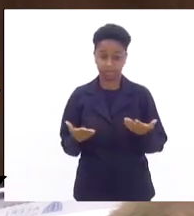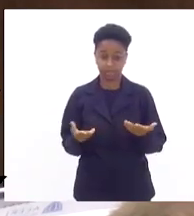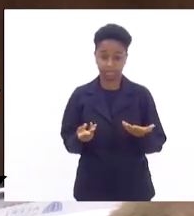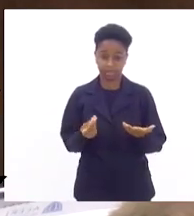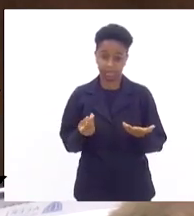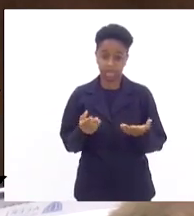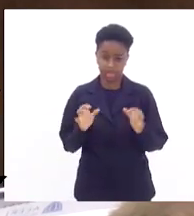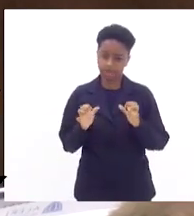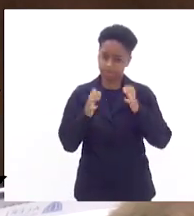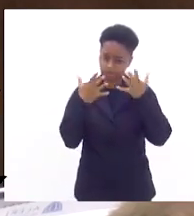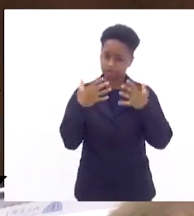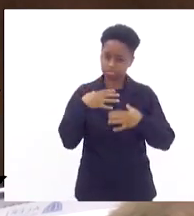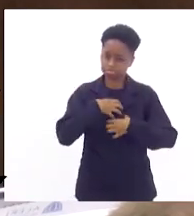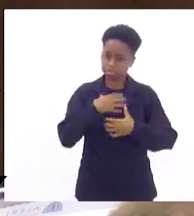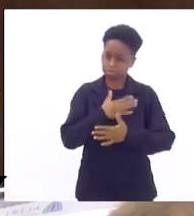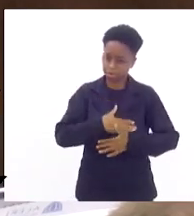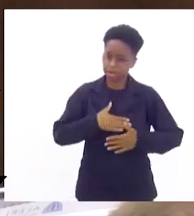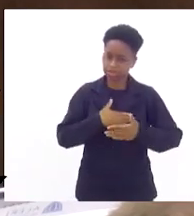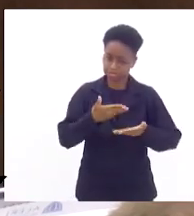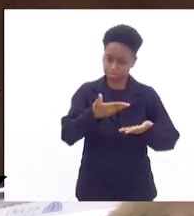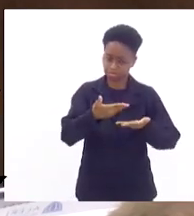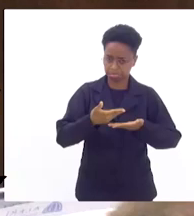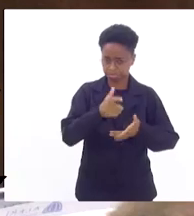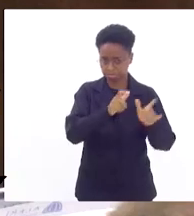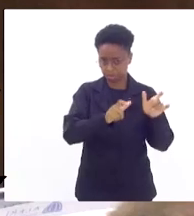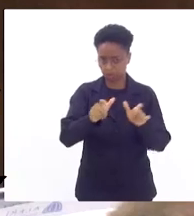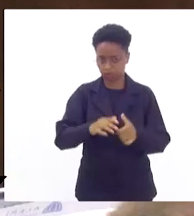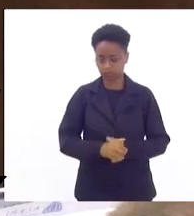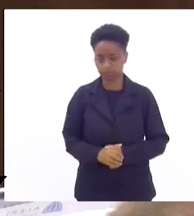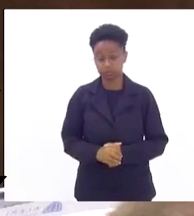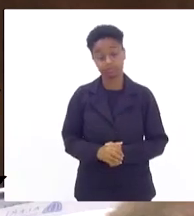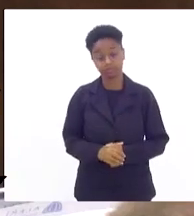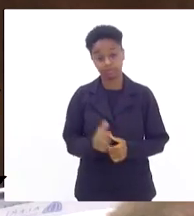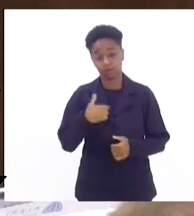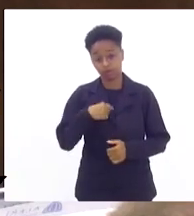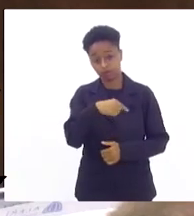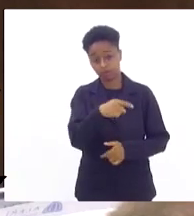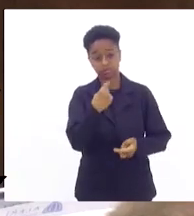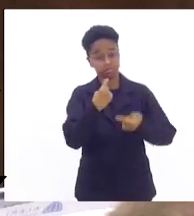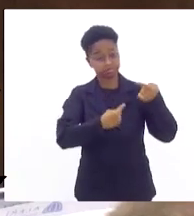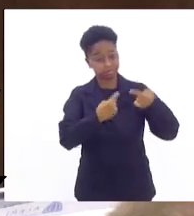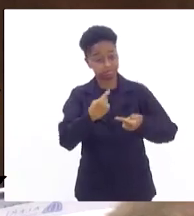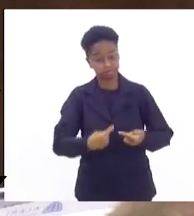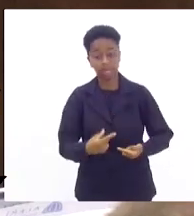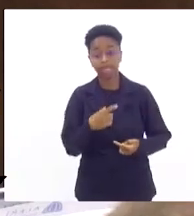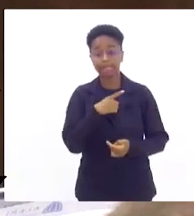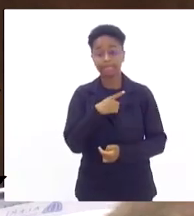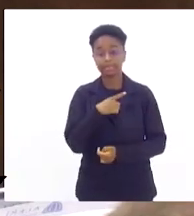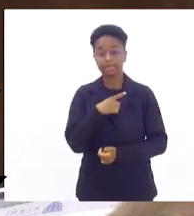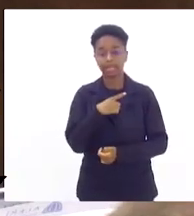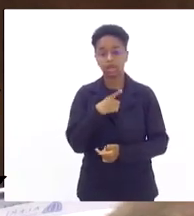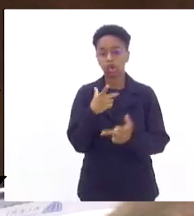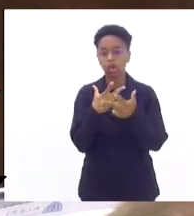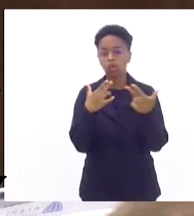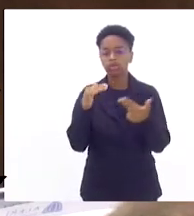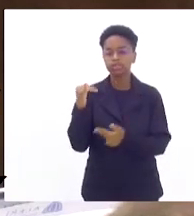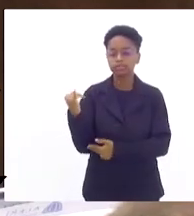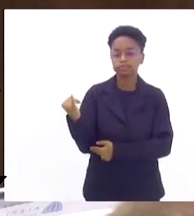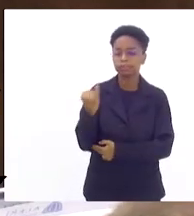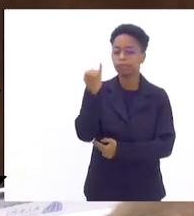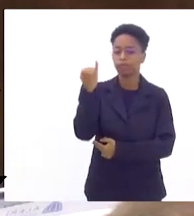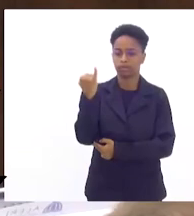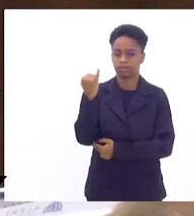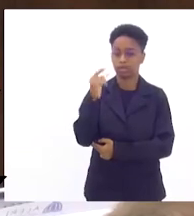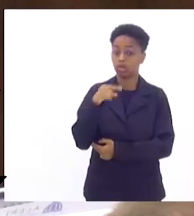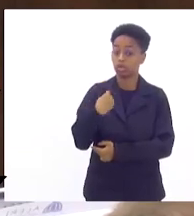um evento que me deu muito prazer de ter sido convidado. Eu estava lá e a discussão toda passou por uma coisa que é muito importante e